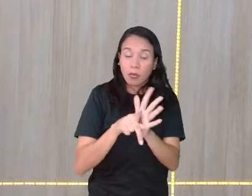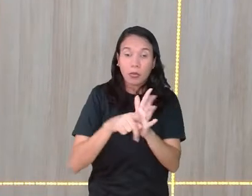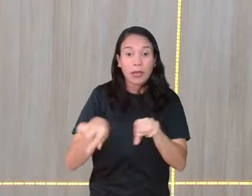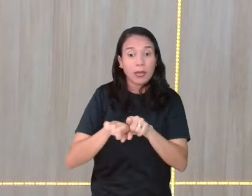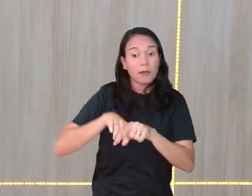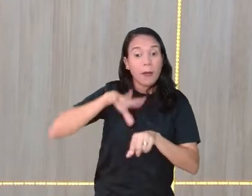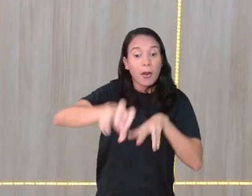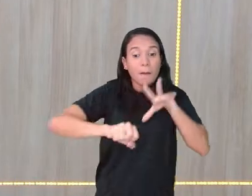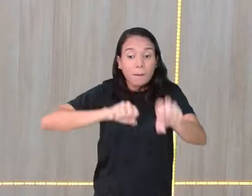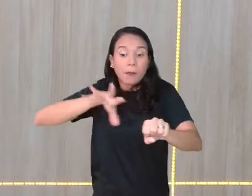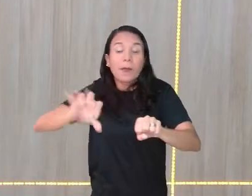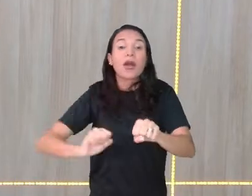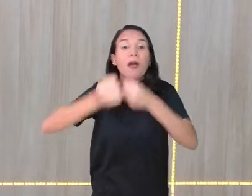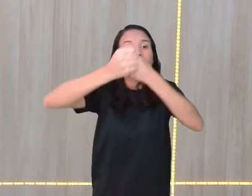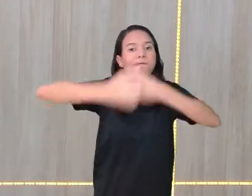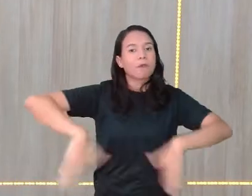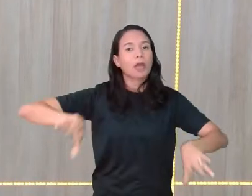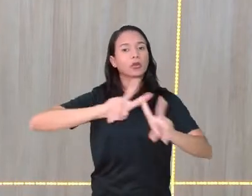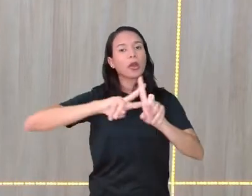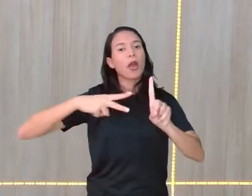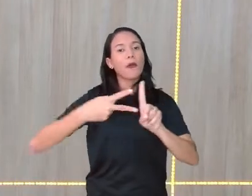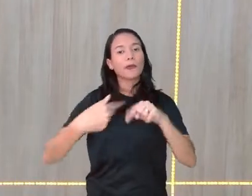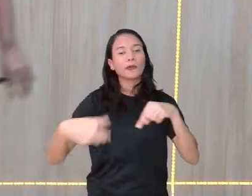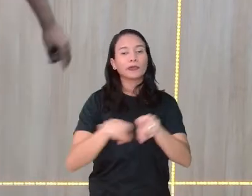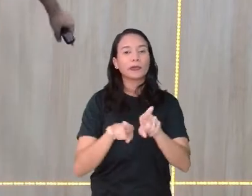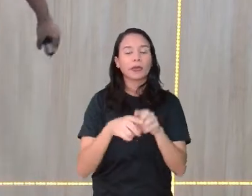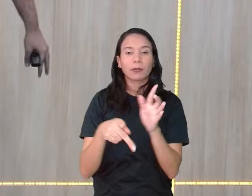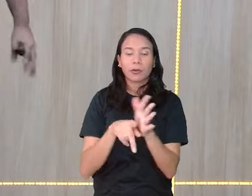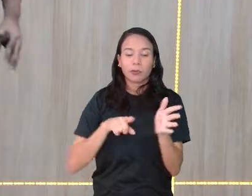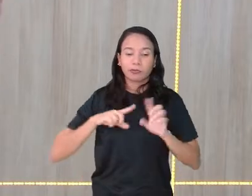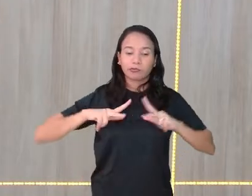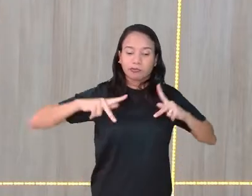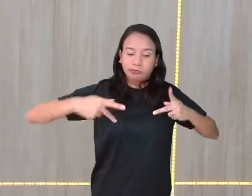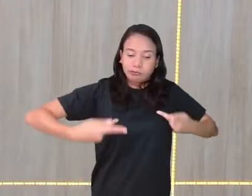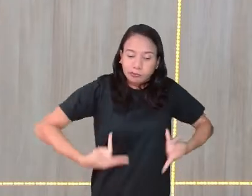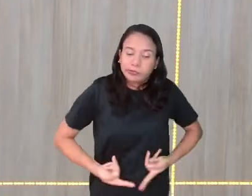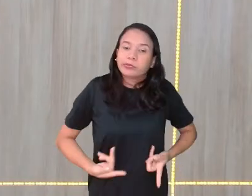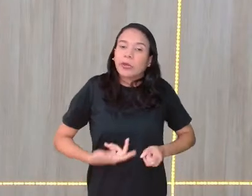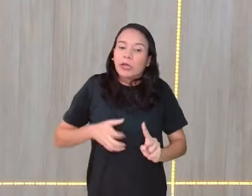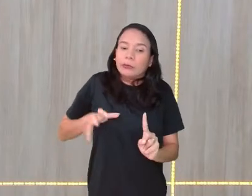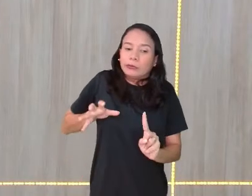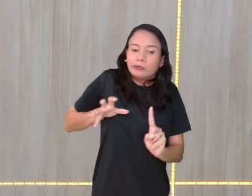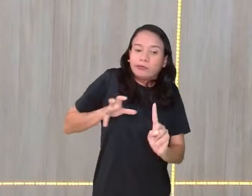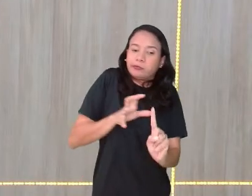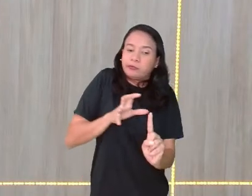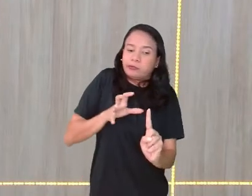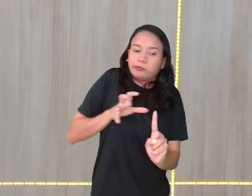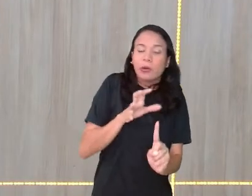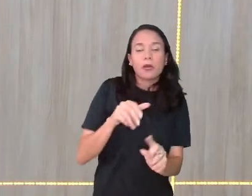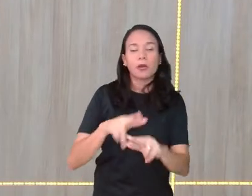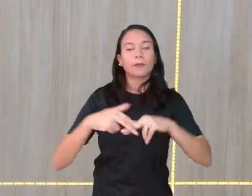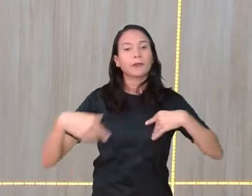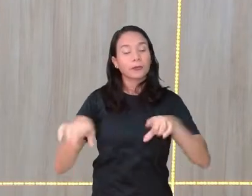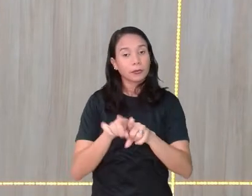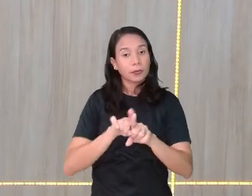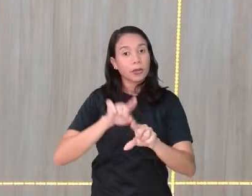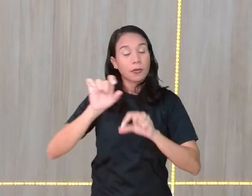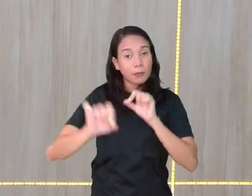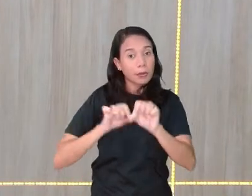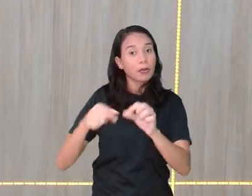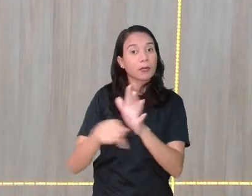naturais, como a questão da espécie humana. Aí mais para frente tem toda essa questão do